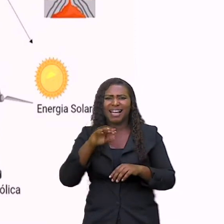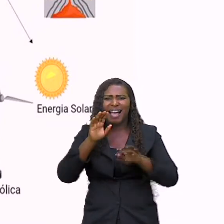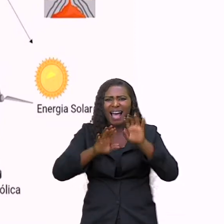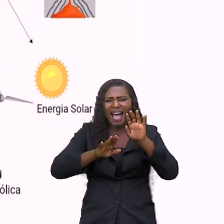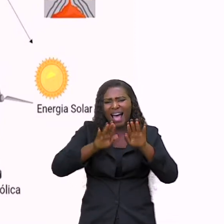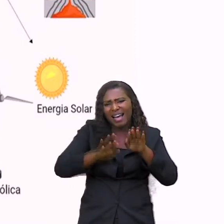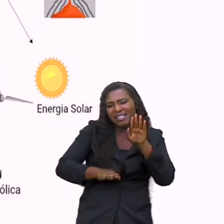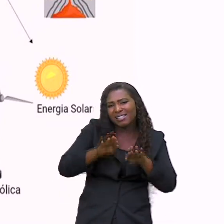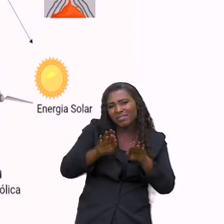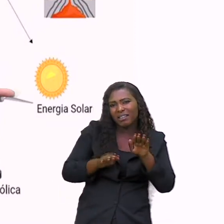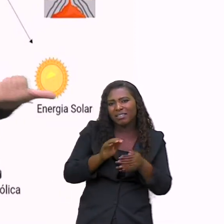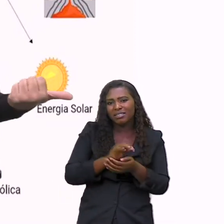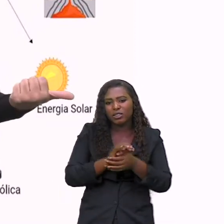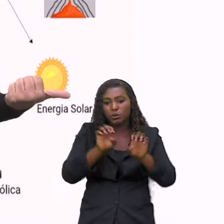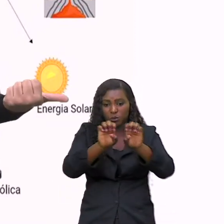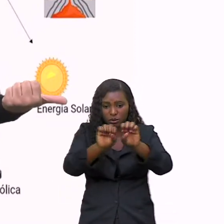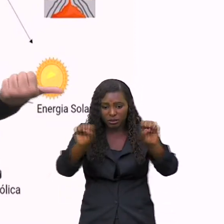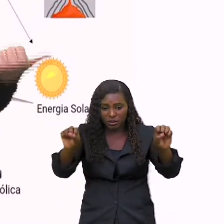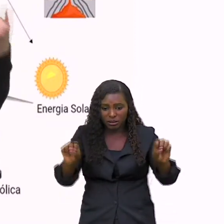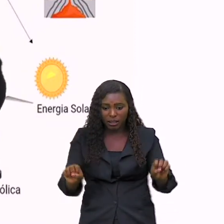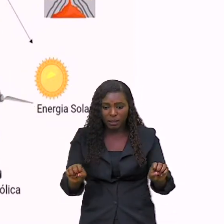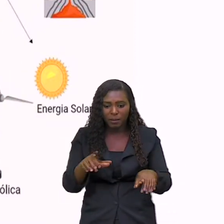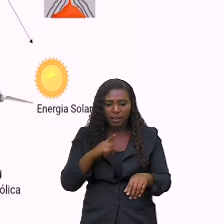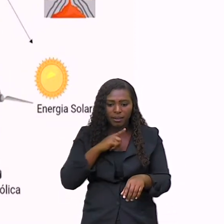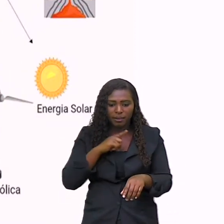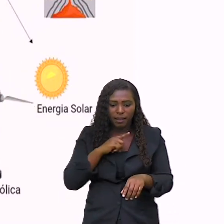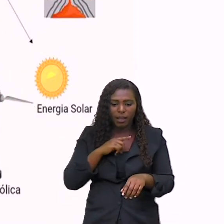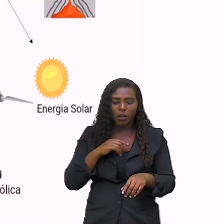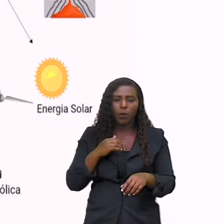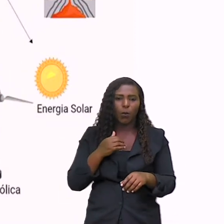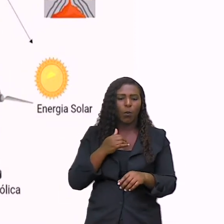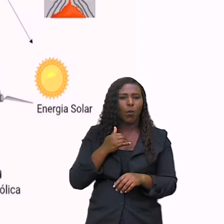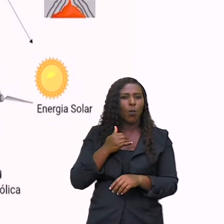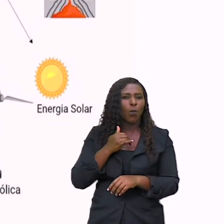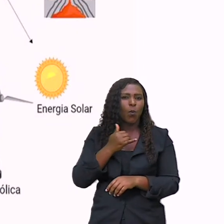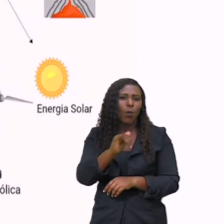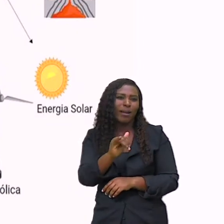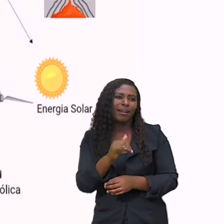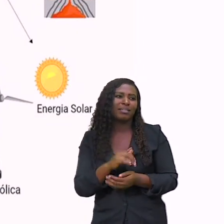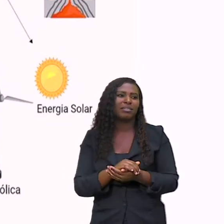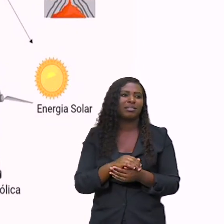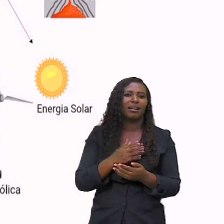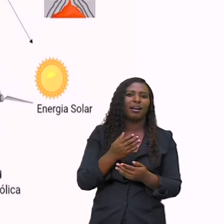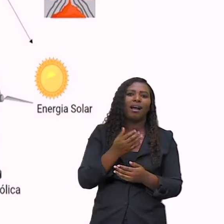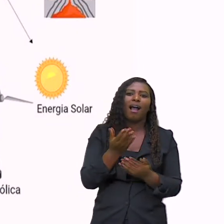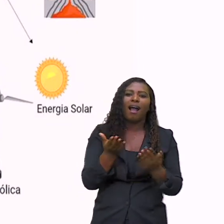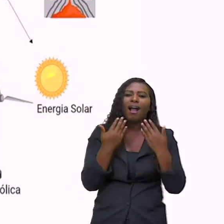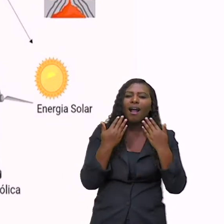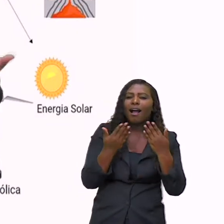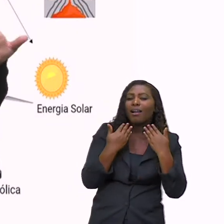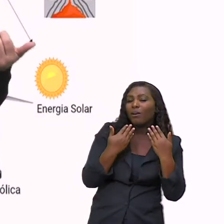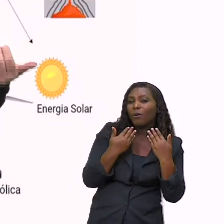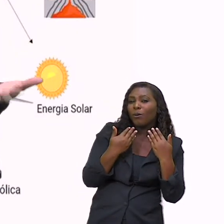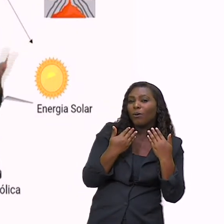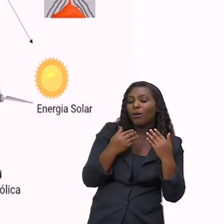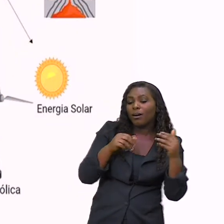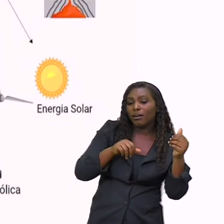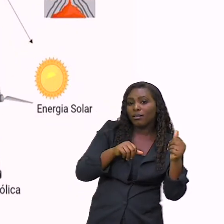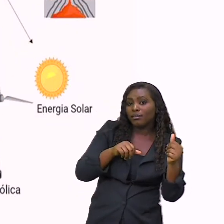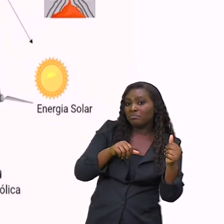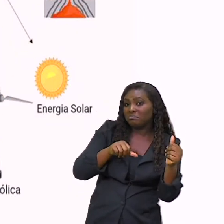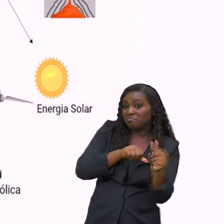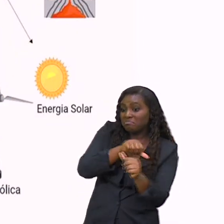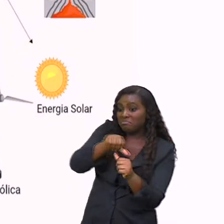em de outra forma de energia, como calor e trabalho. O calor,